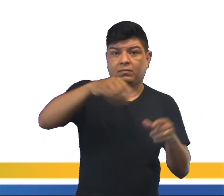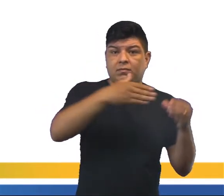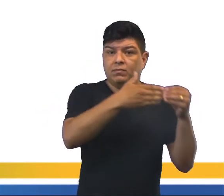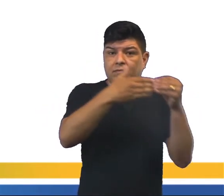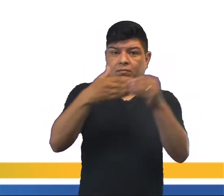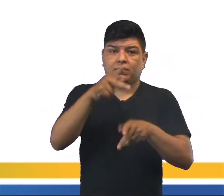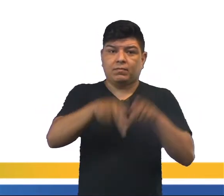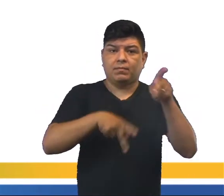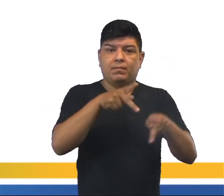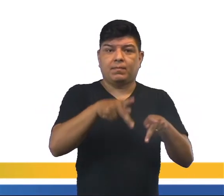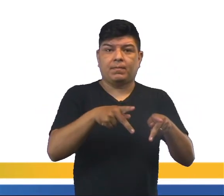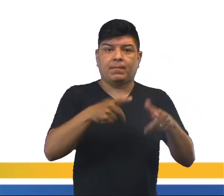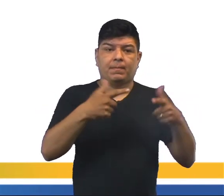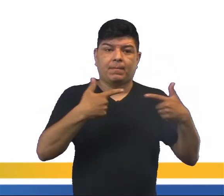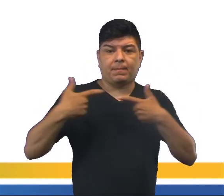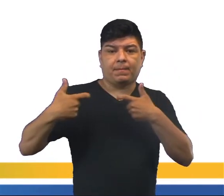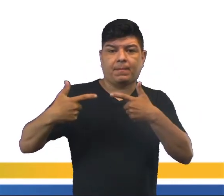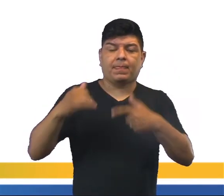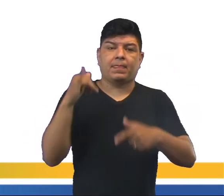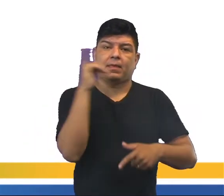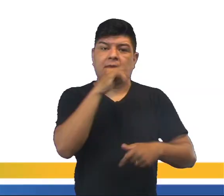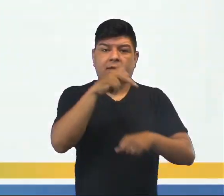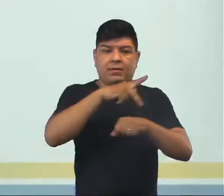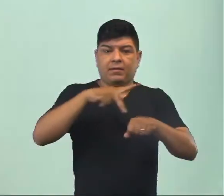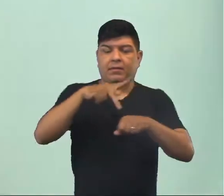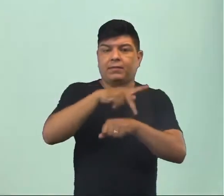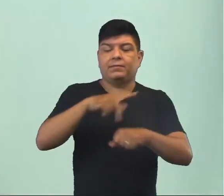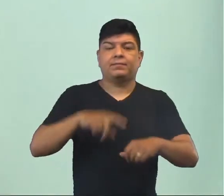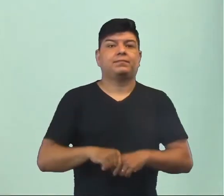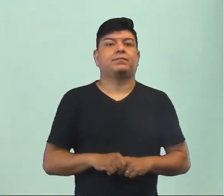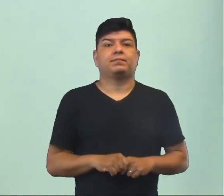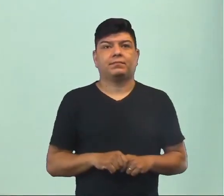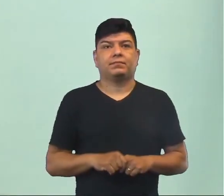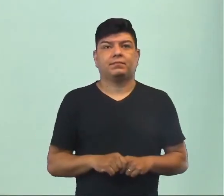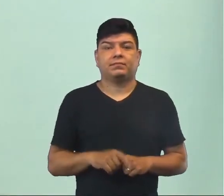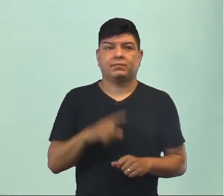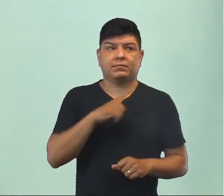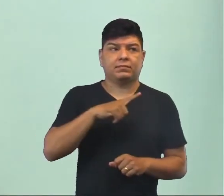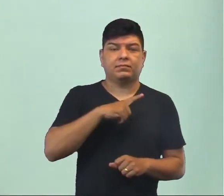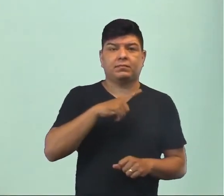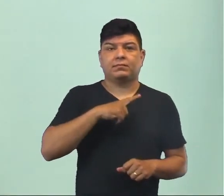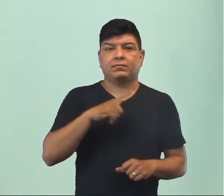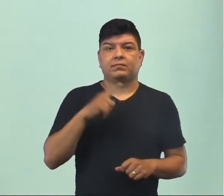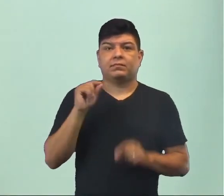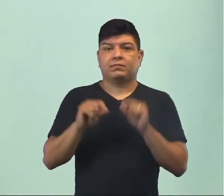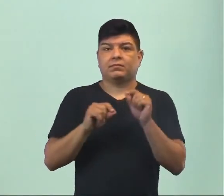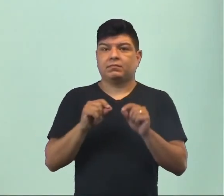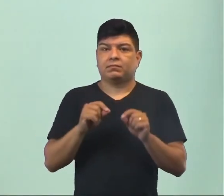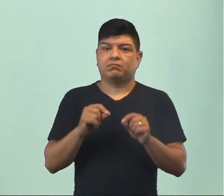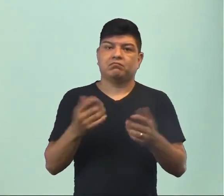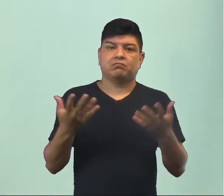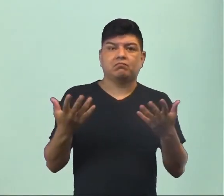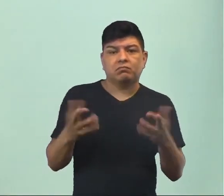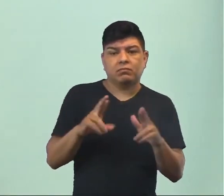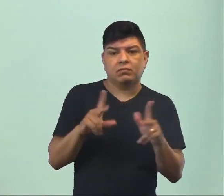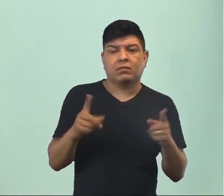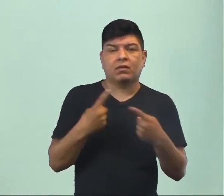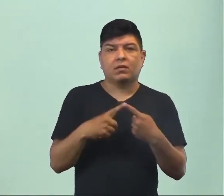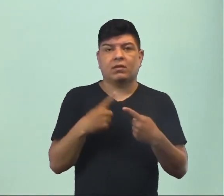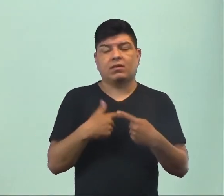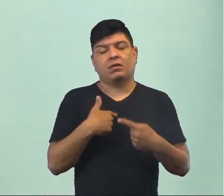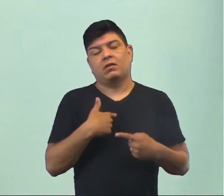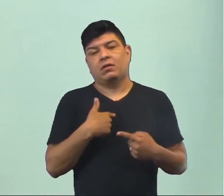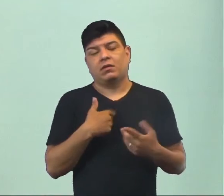Brasileira, aos campos de batalha na Itália. O que acaba sendo uma grande incoerência, né, porque o